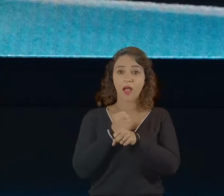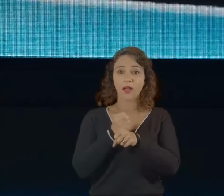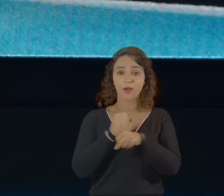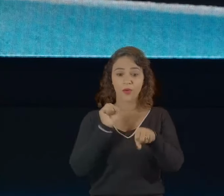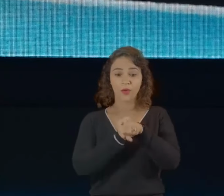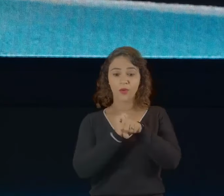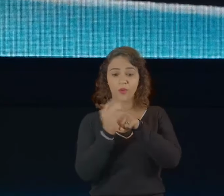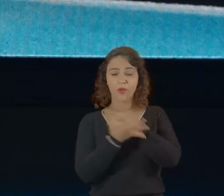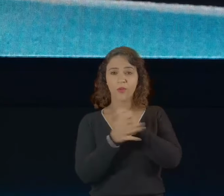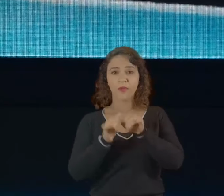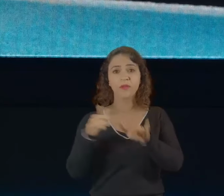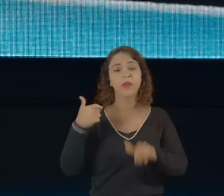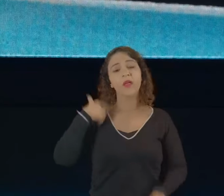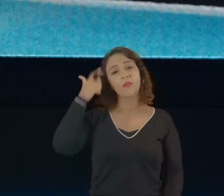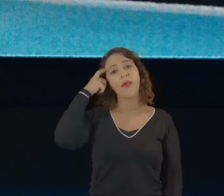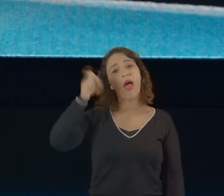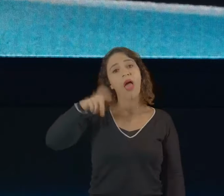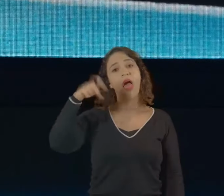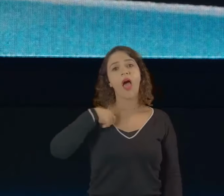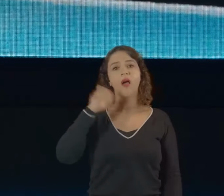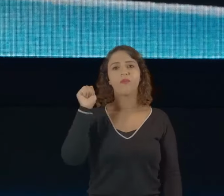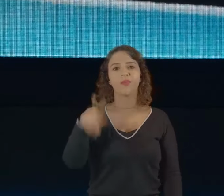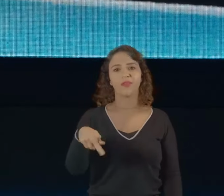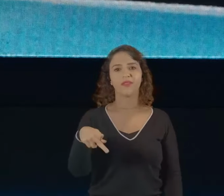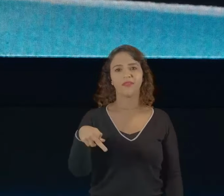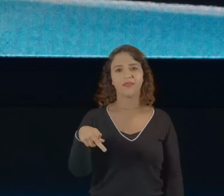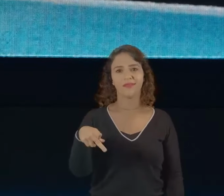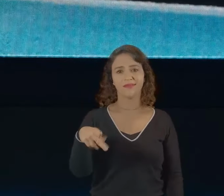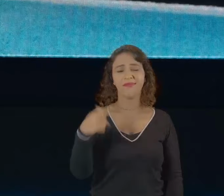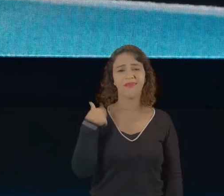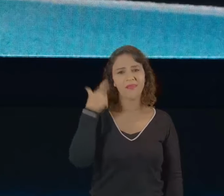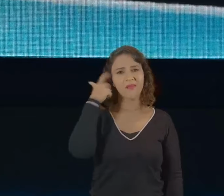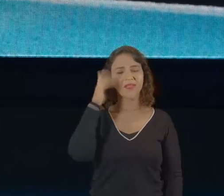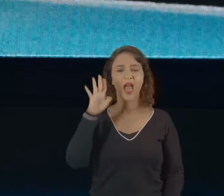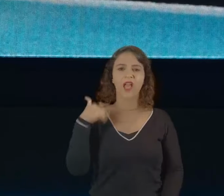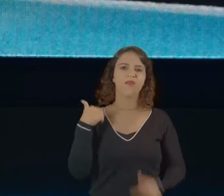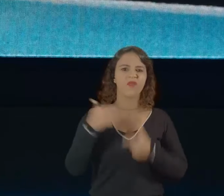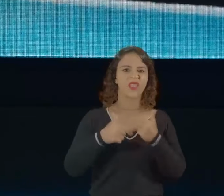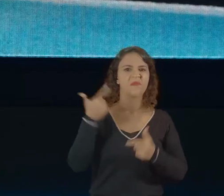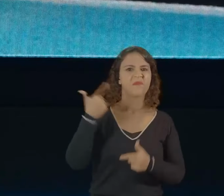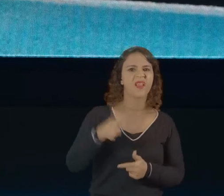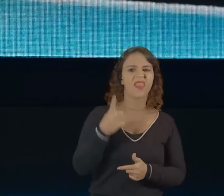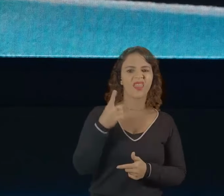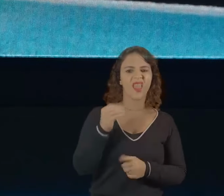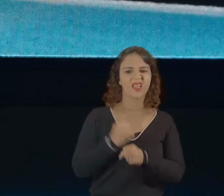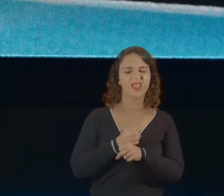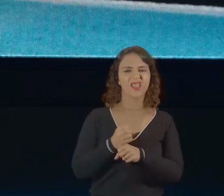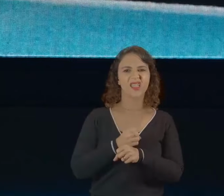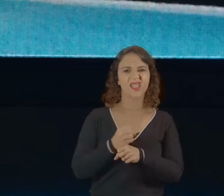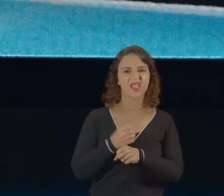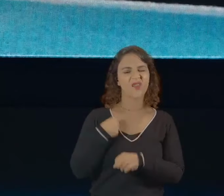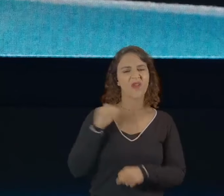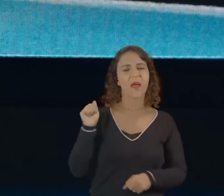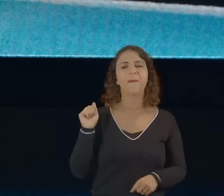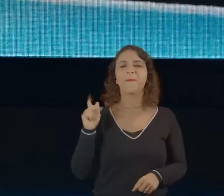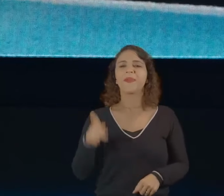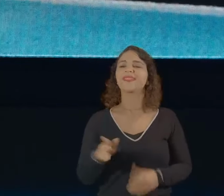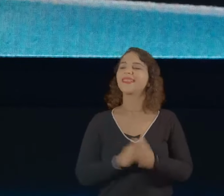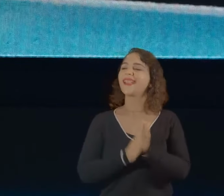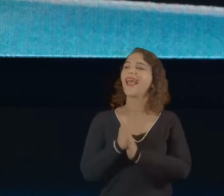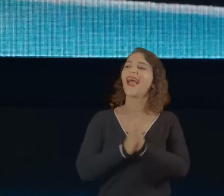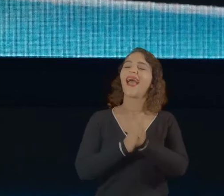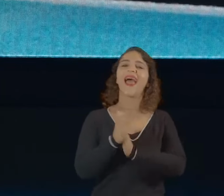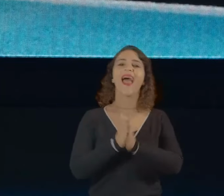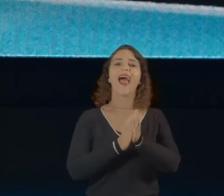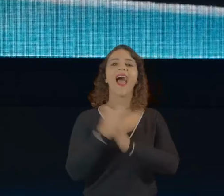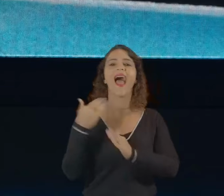estava pensando em aposentadoria, gente. Falei, vou trabalhar mais 10 anos, depois vou aposentar, vou